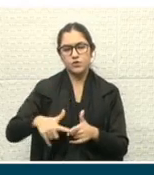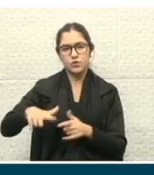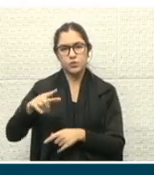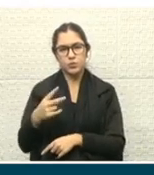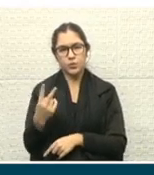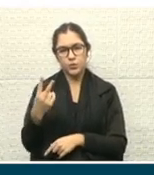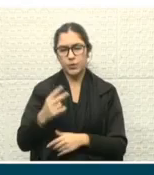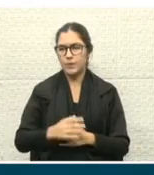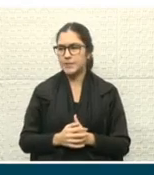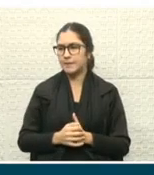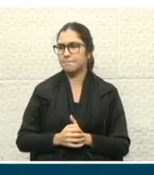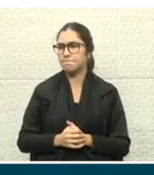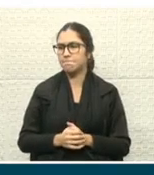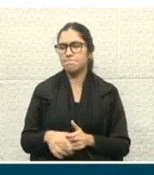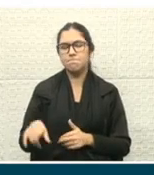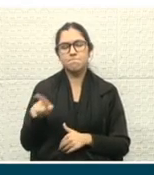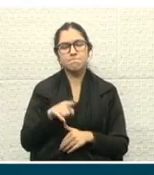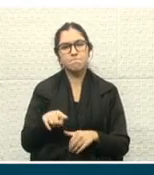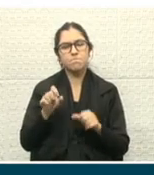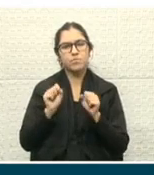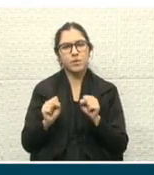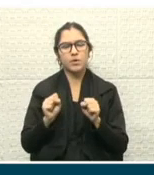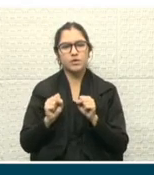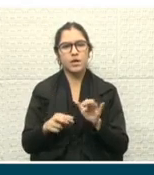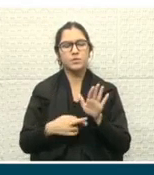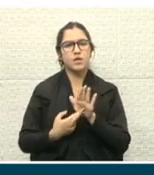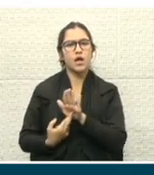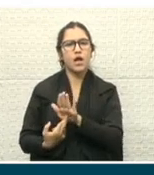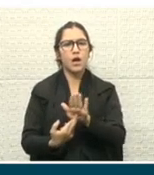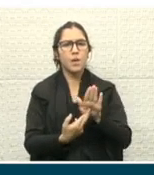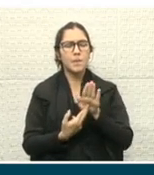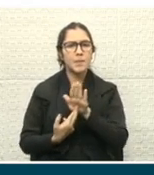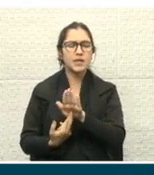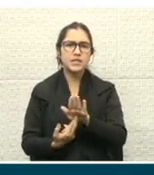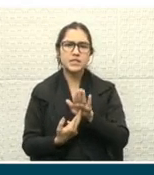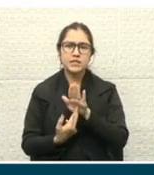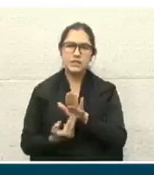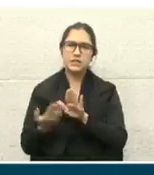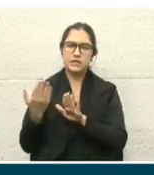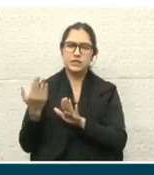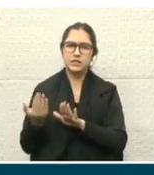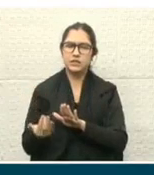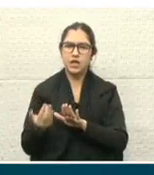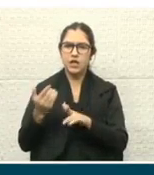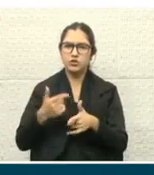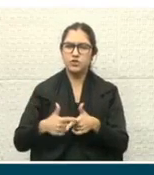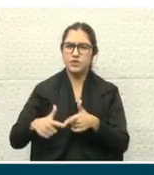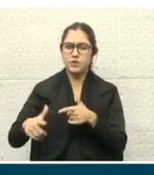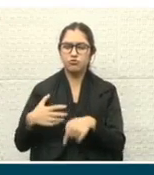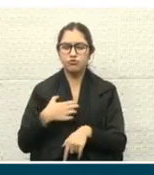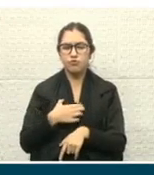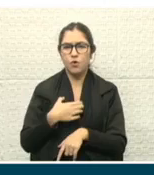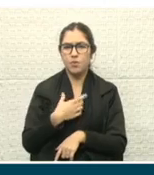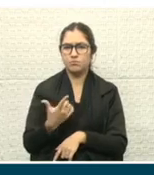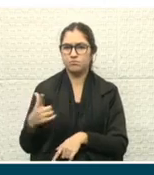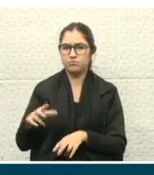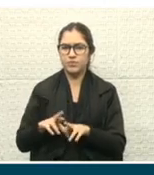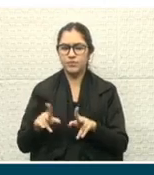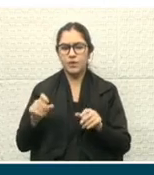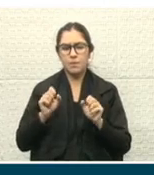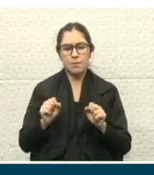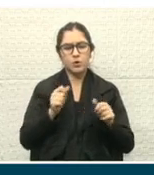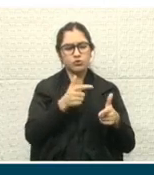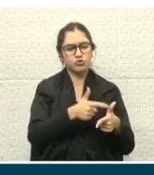2. Podemos representar essa divisão de uma outra forma. Eu posso